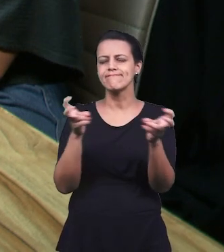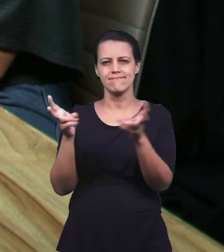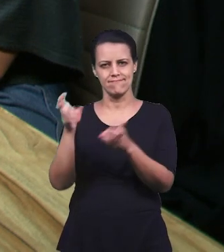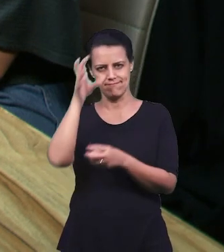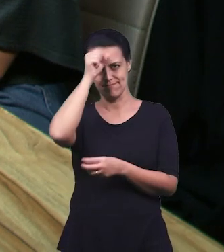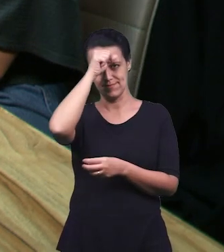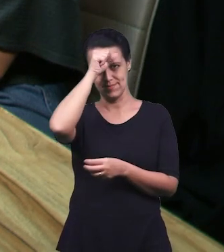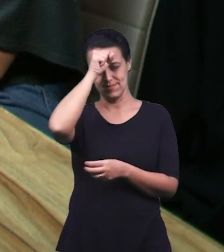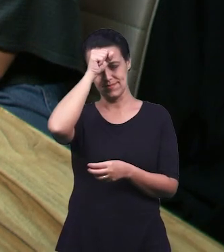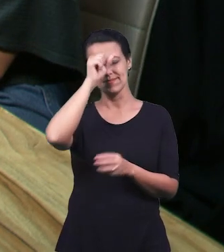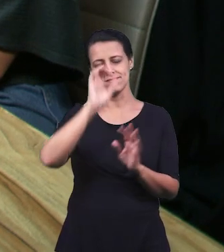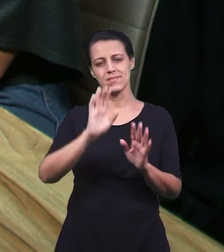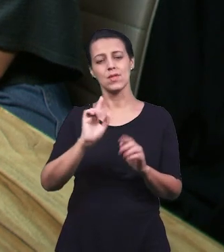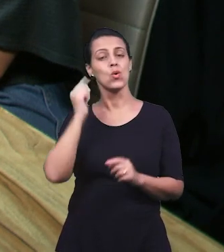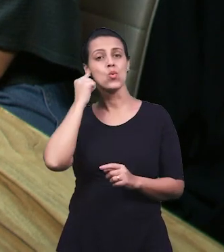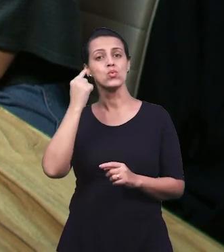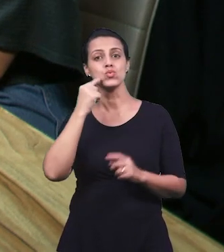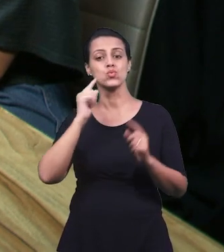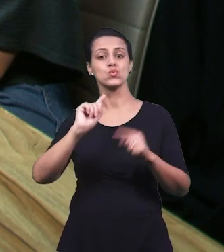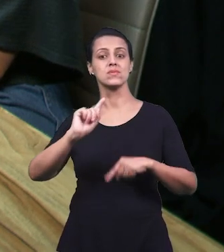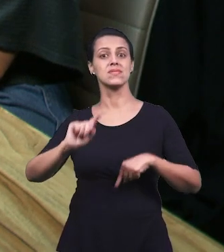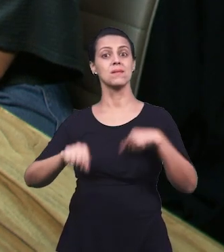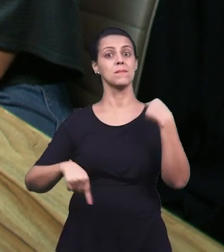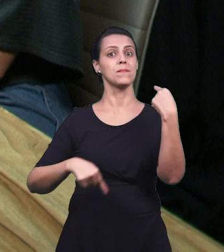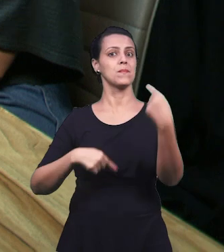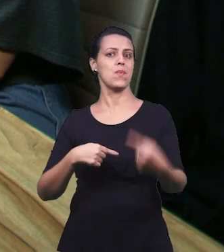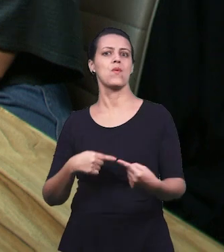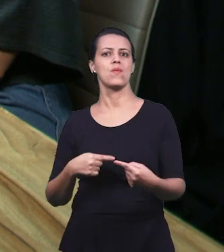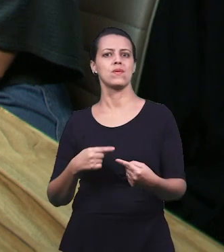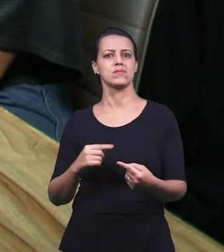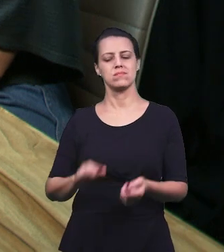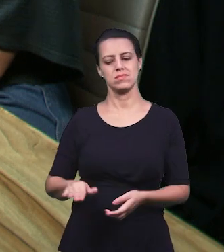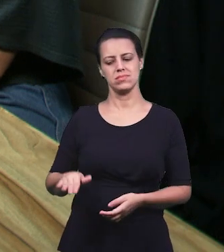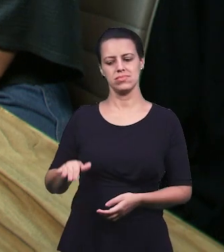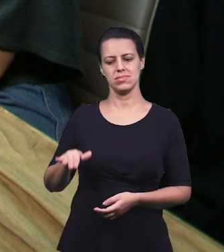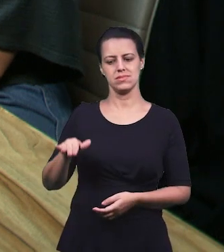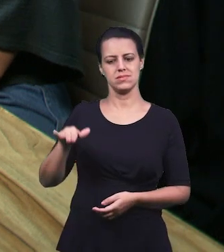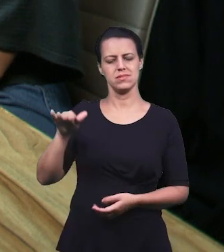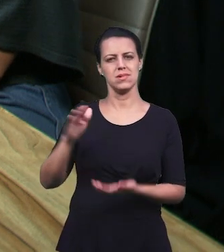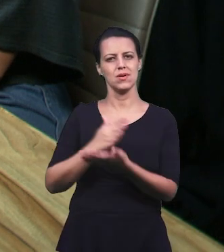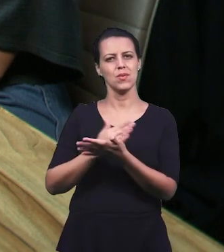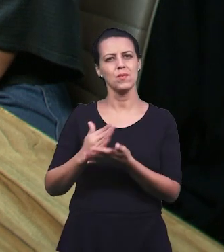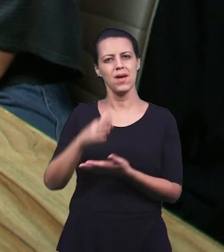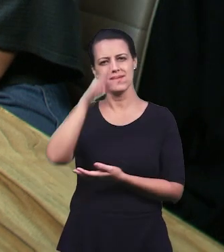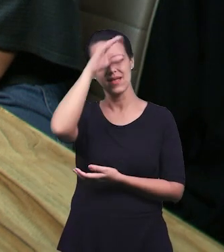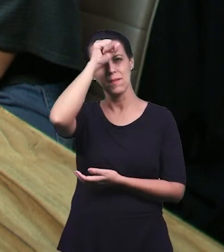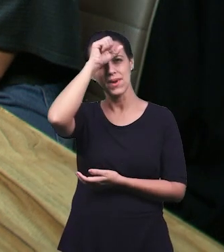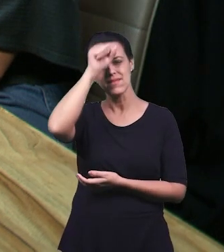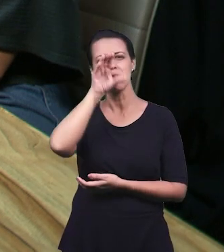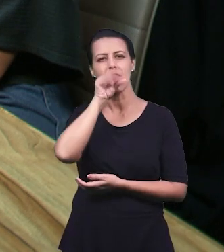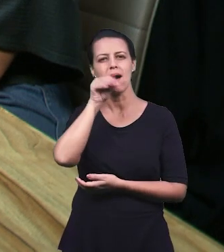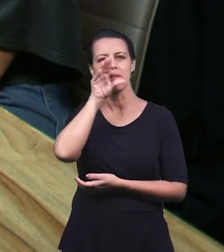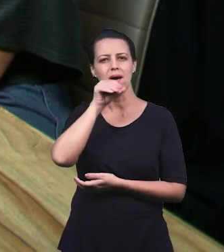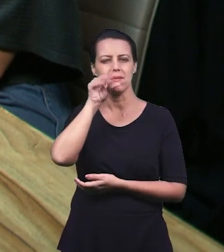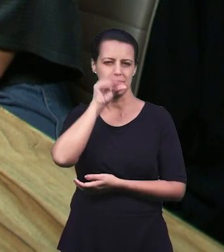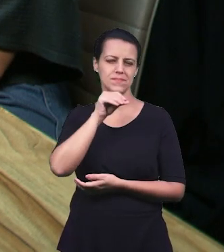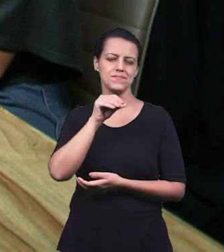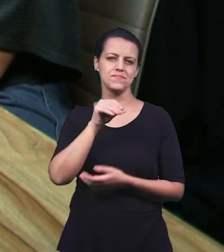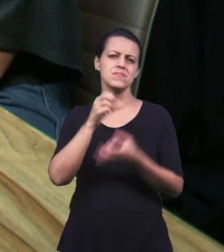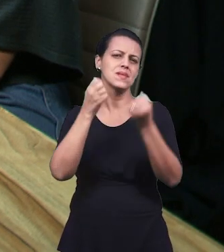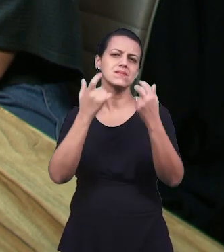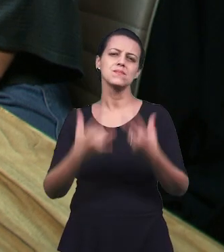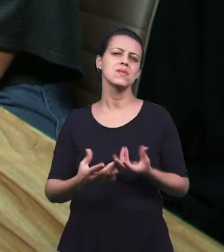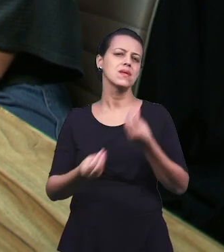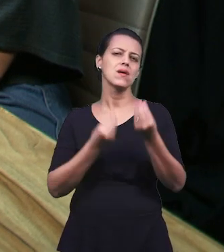aquisição. O surdo, depois, quando vai começar a aprender a ouvir. Mas traz para a gente um pouquinho como é essa parte, o que que